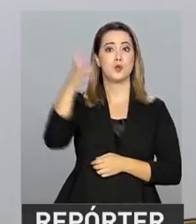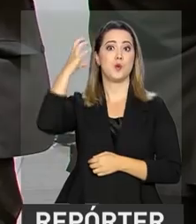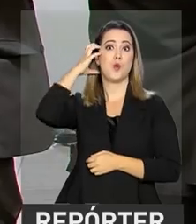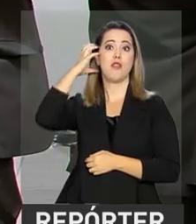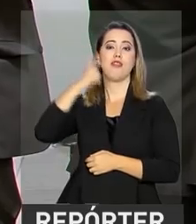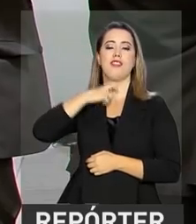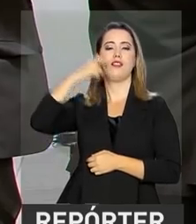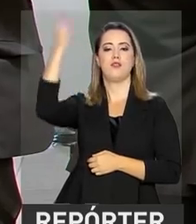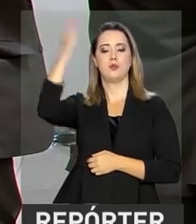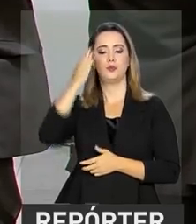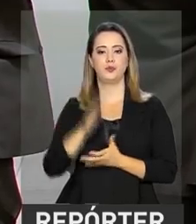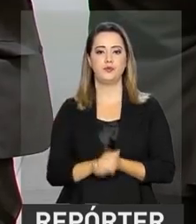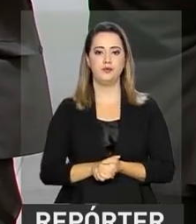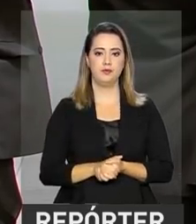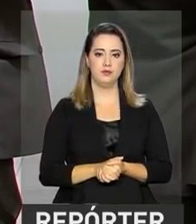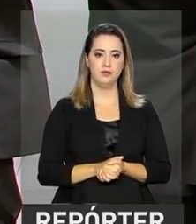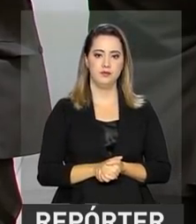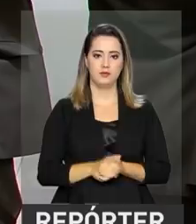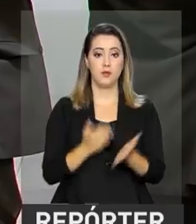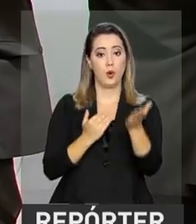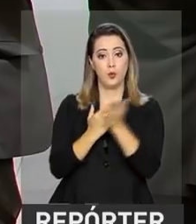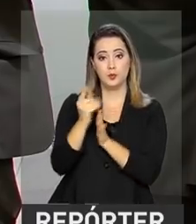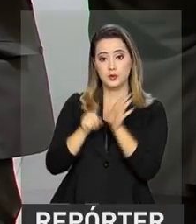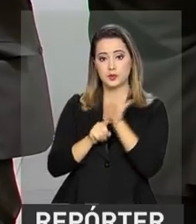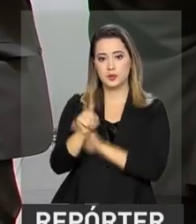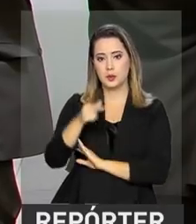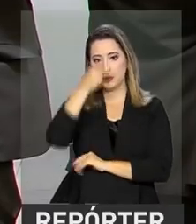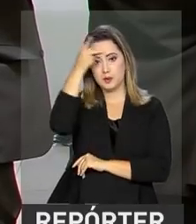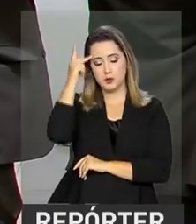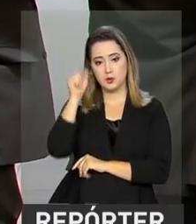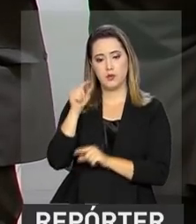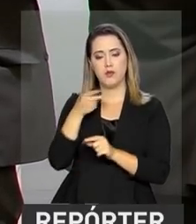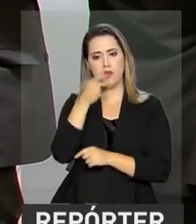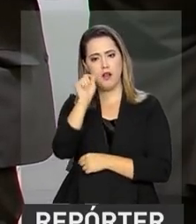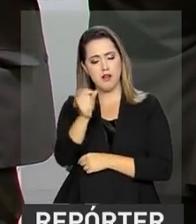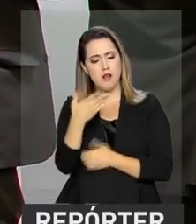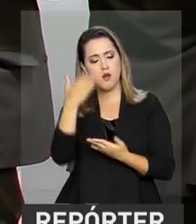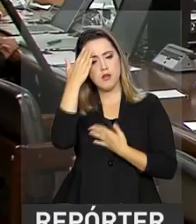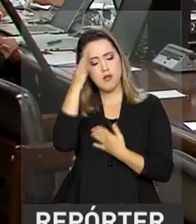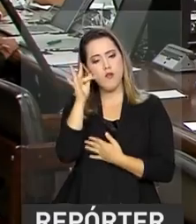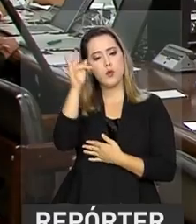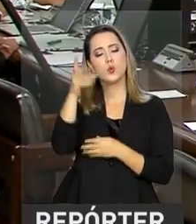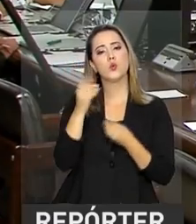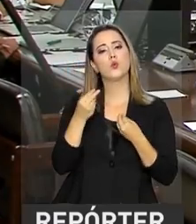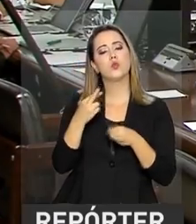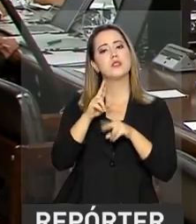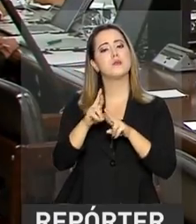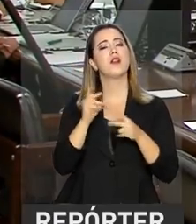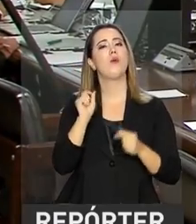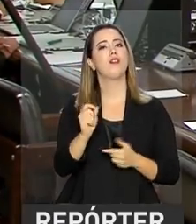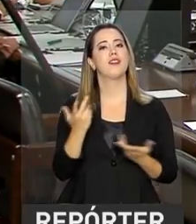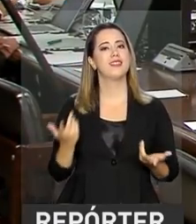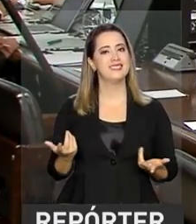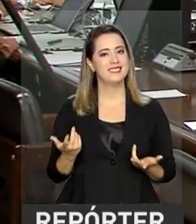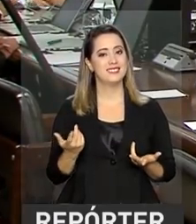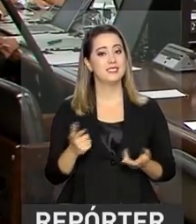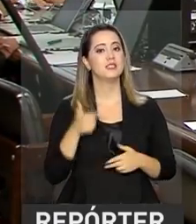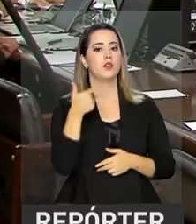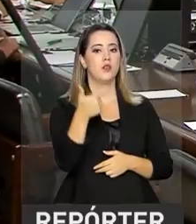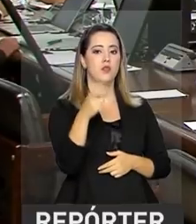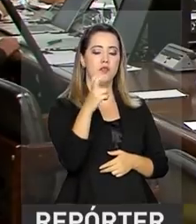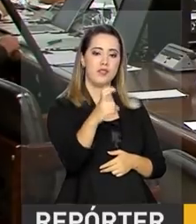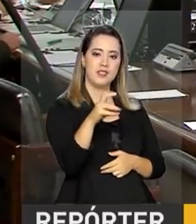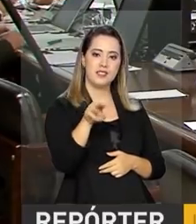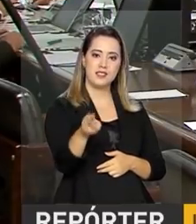e presidente quando se fala em emprego quem nos ouve ficar atento para saber o que esperar do futuro durante 25 minutos o presidente michel temer